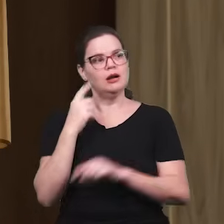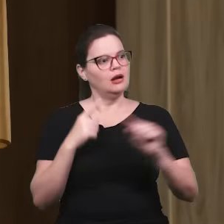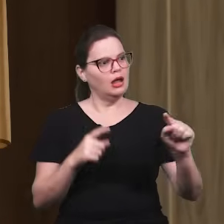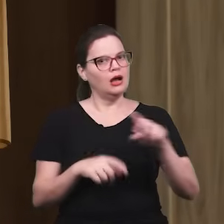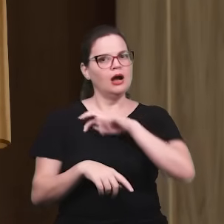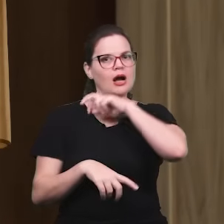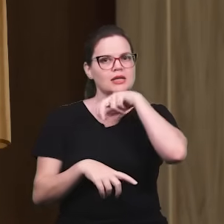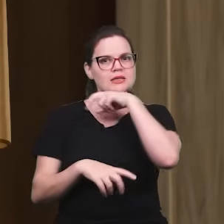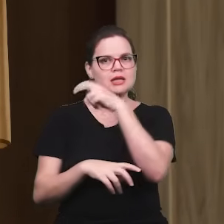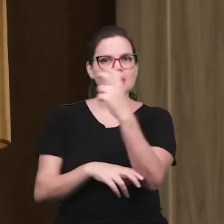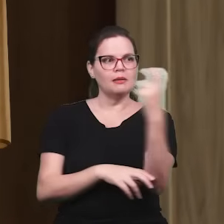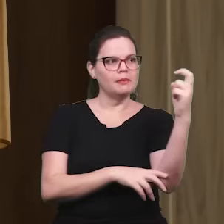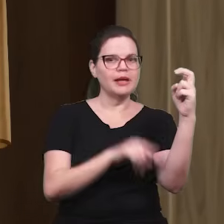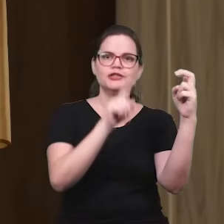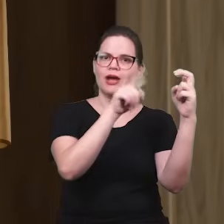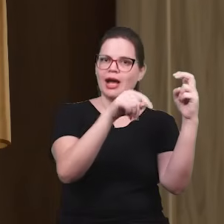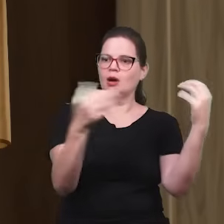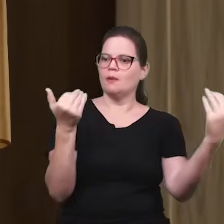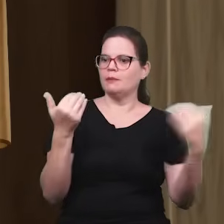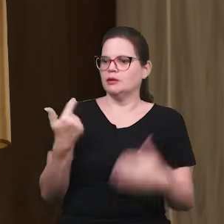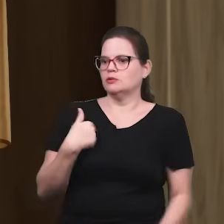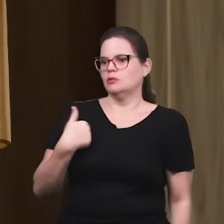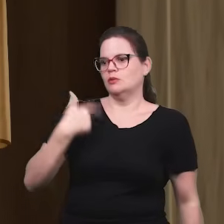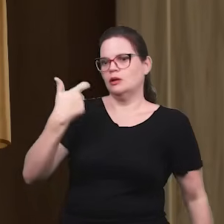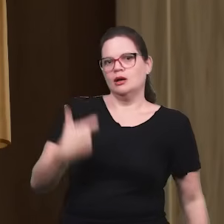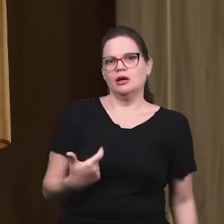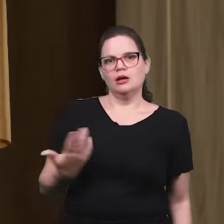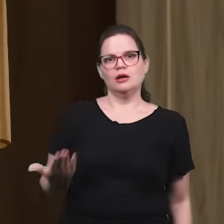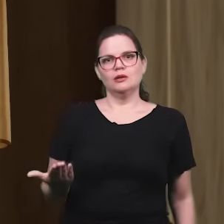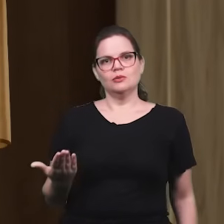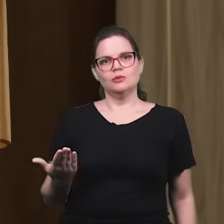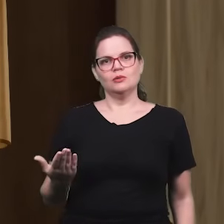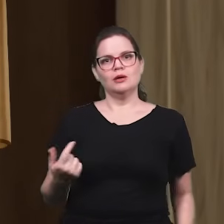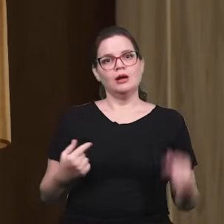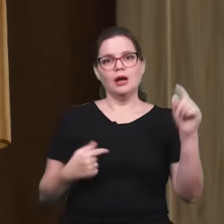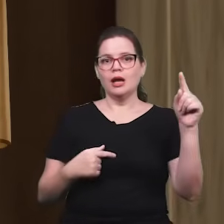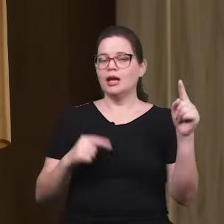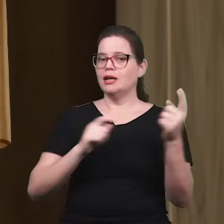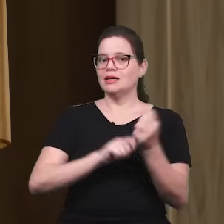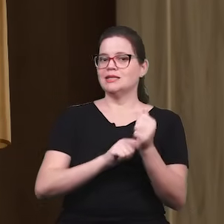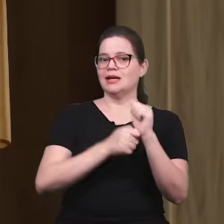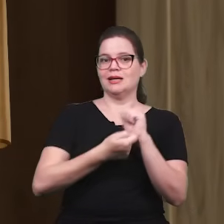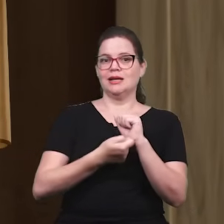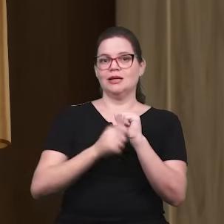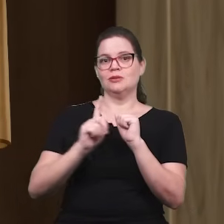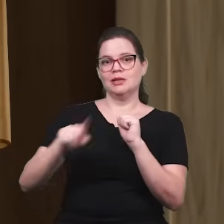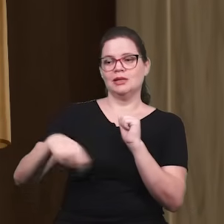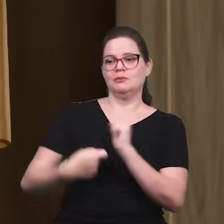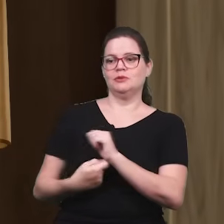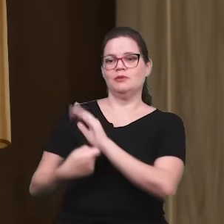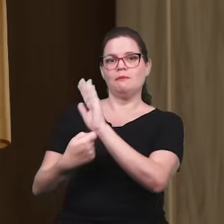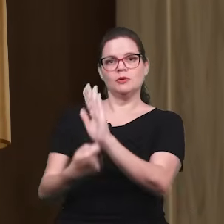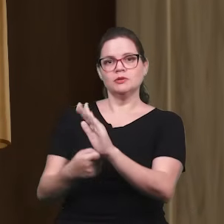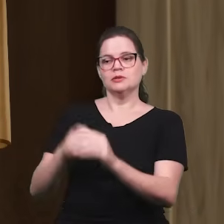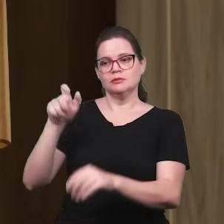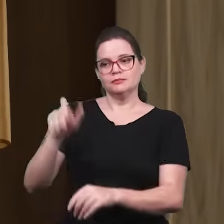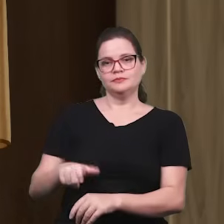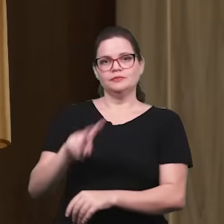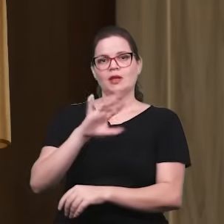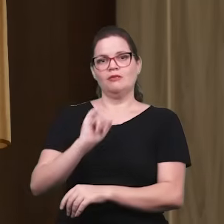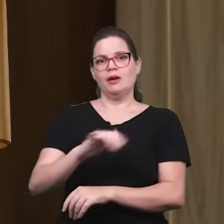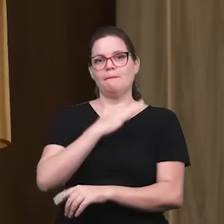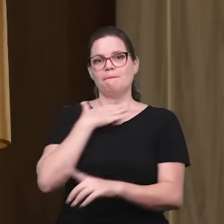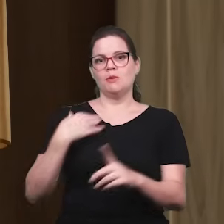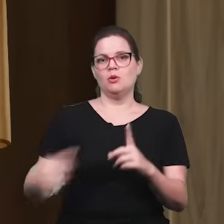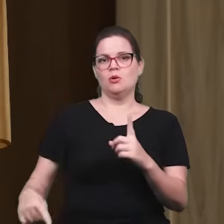serpente era uma figura daquele que viria, era uma sombra daquele que viria morrer, tomar